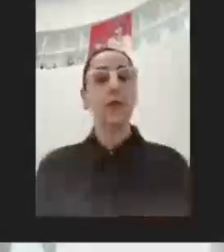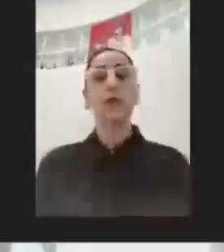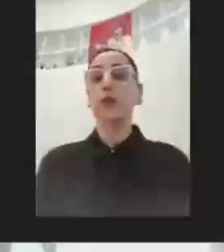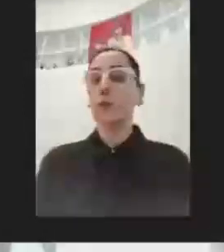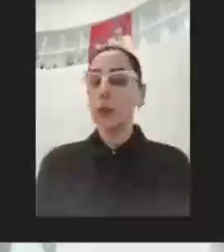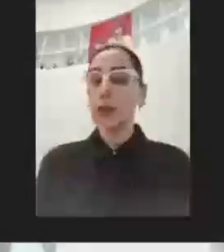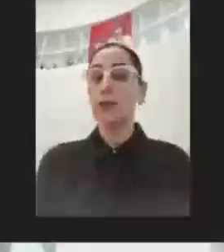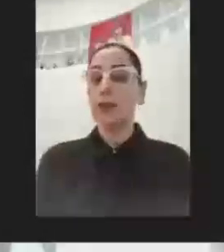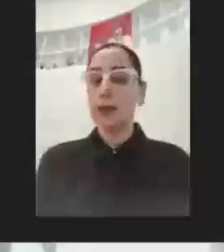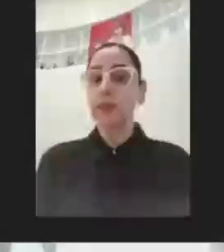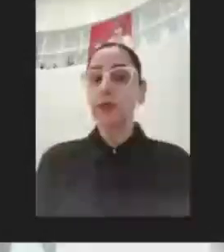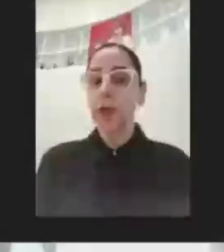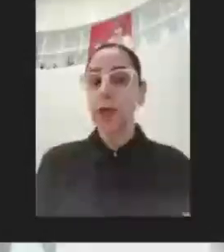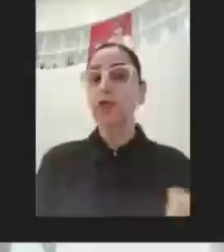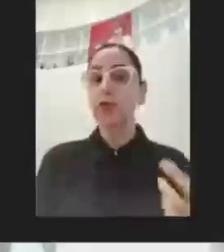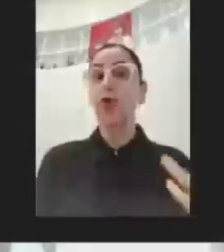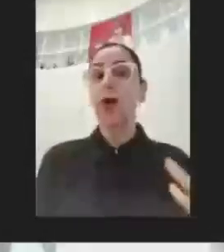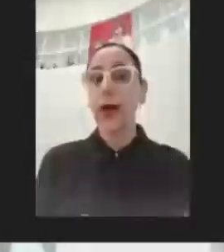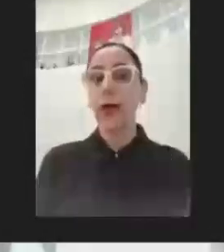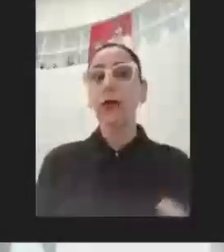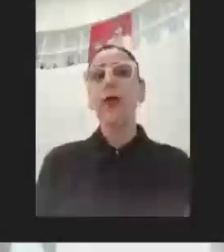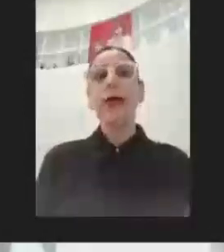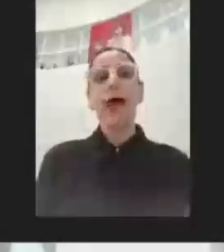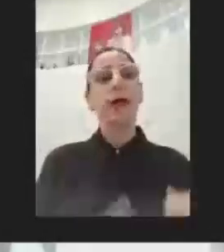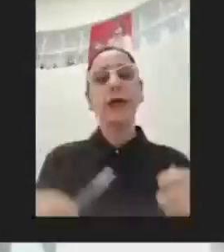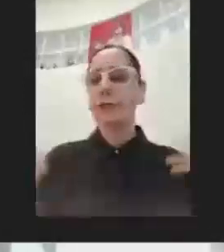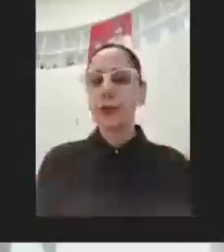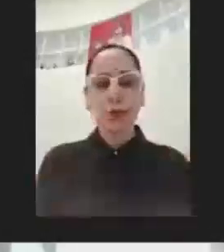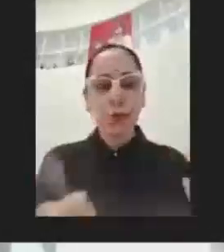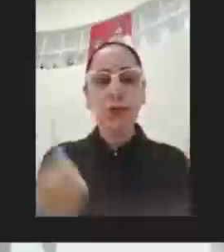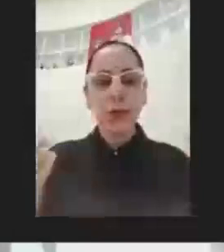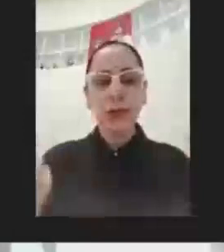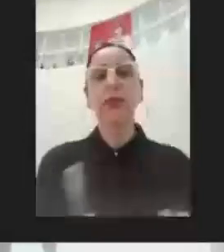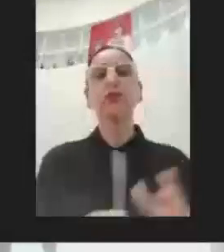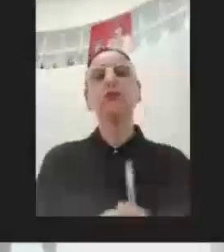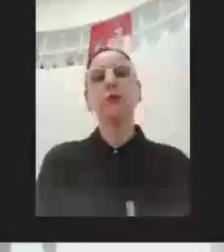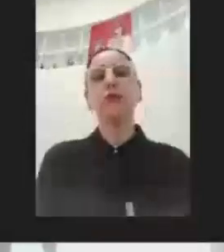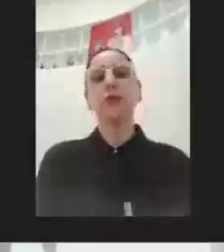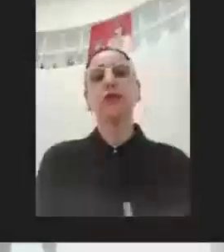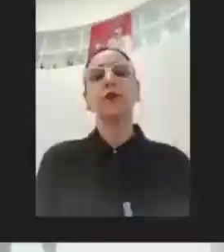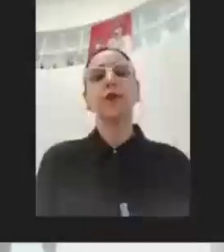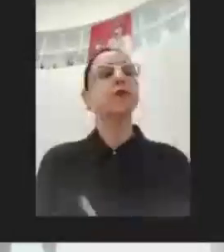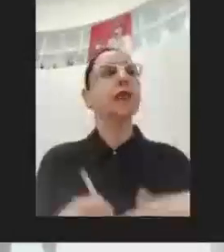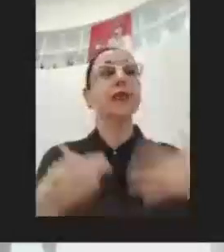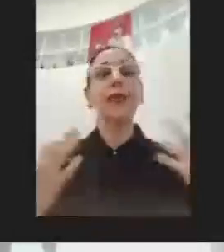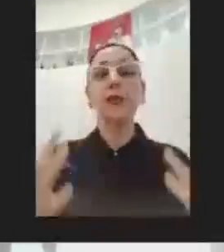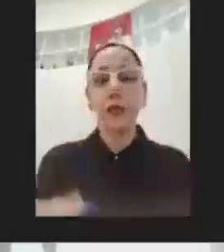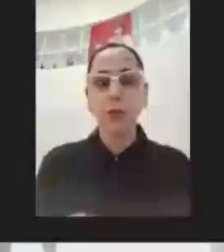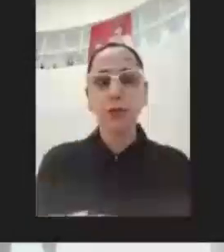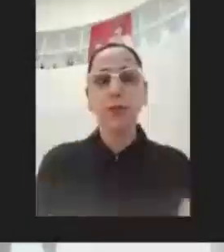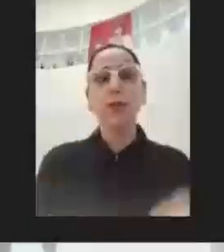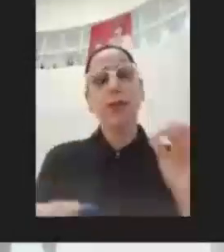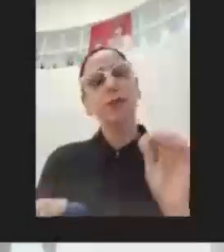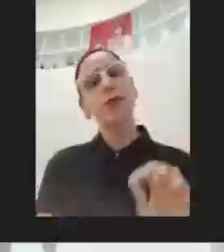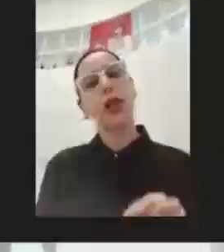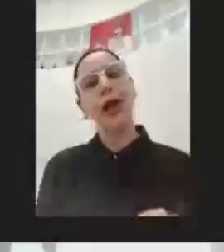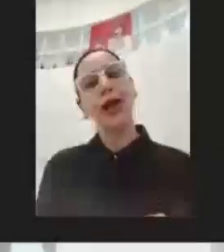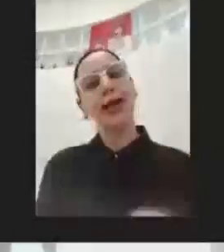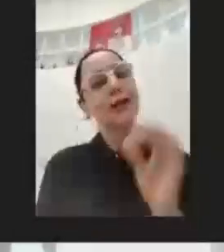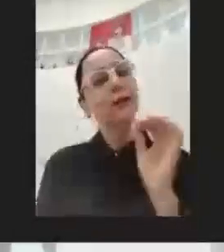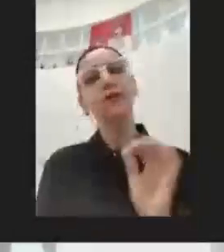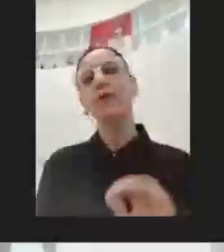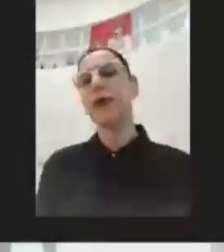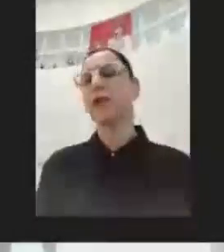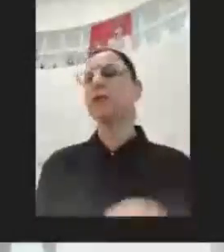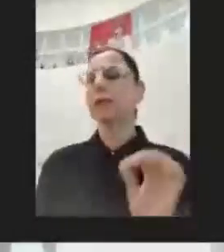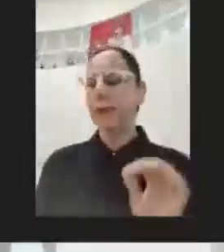né, ficar transferindo. Muitas vezes eu chego no local, a mãe já passou por trocentos profissionais de saúde, ela está